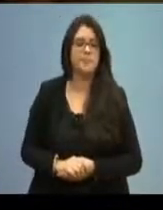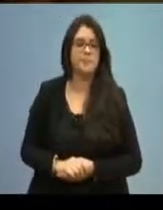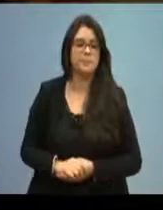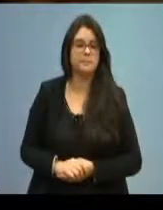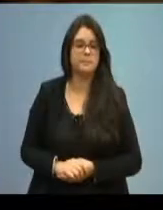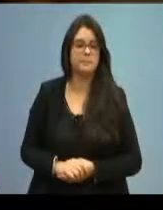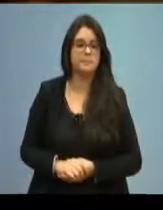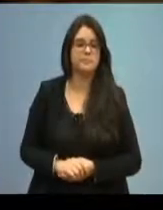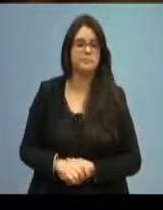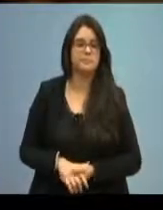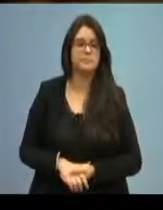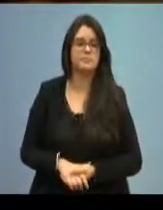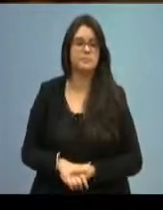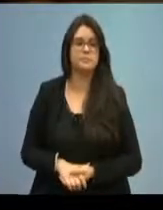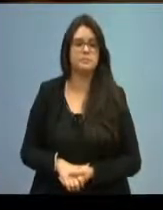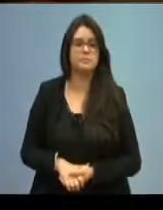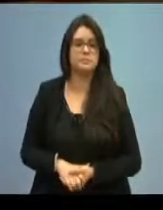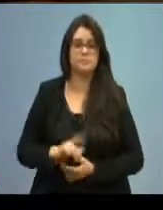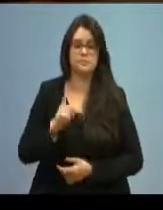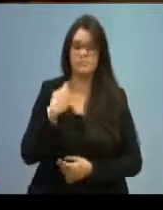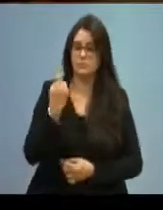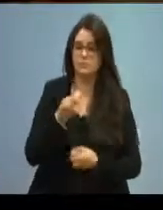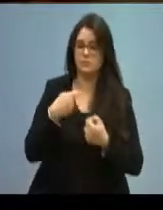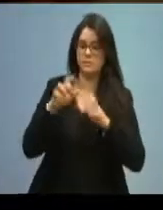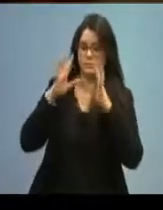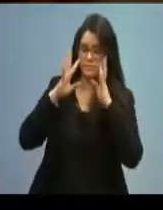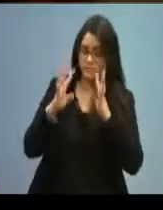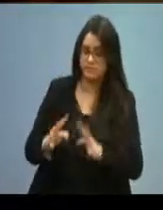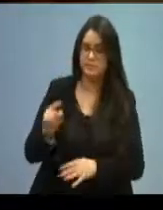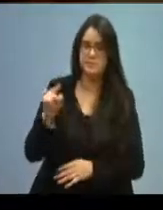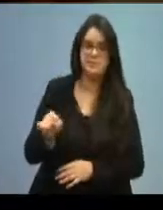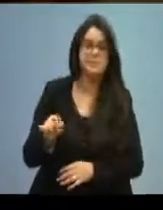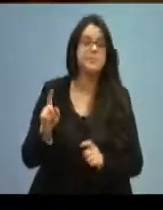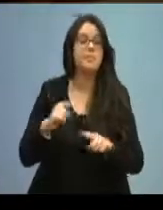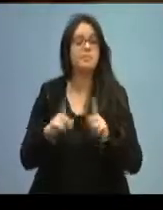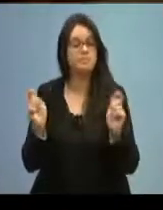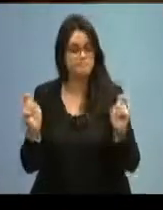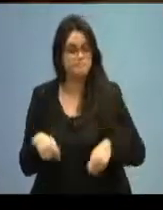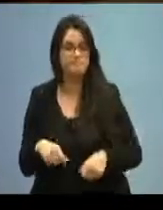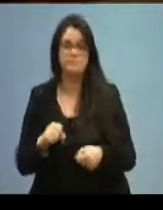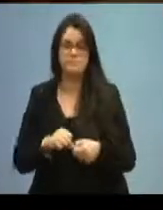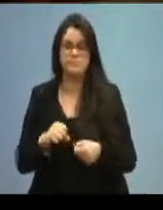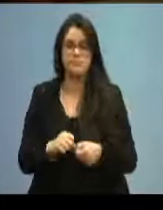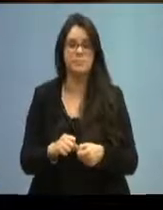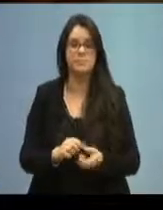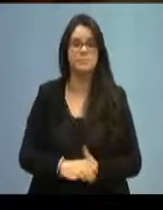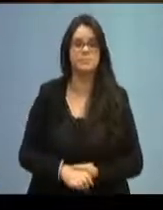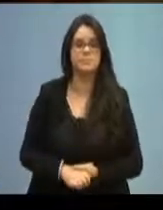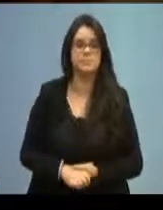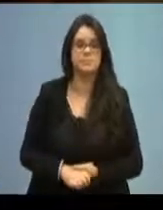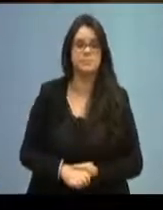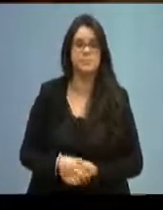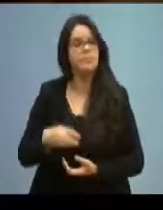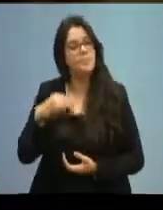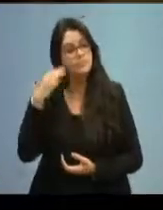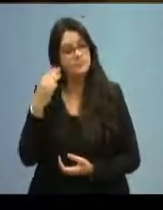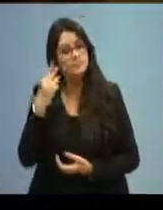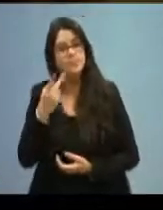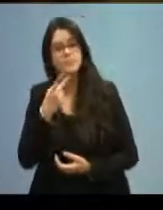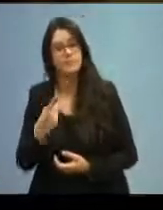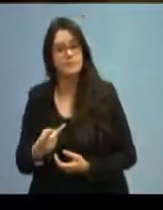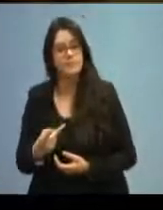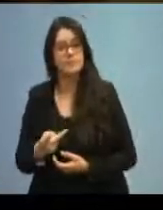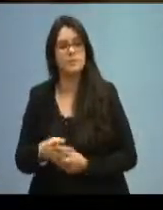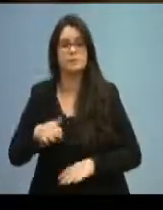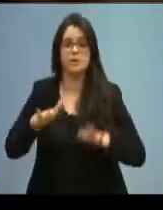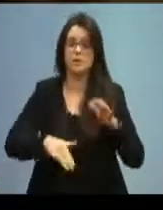tem que estar muito bem atento a isso, sabe? Agora, é possível fazer? A vereadora Maria da Graça falou. Quem sabe se faça numa